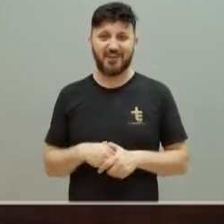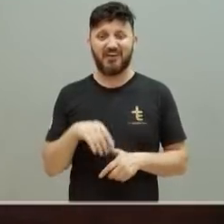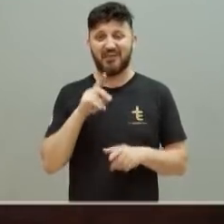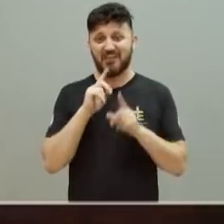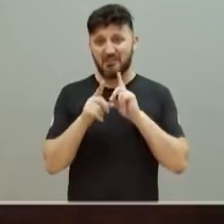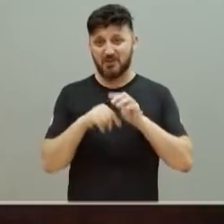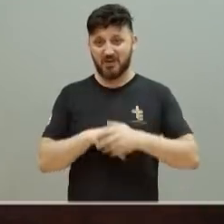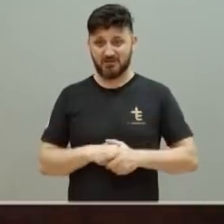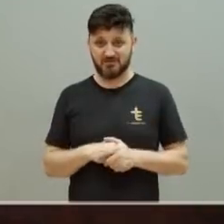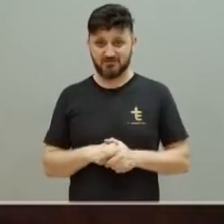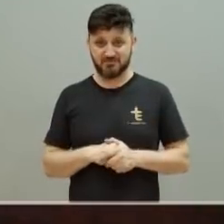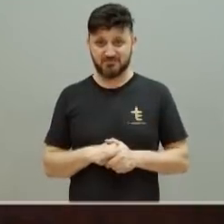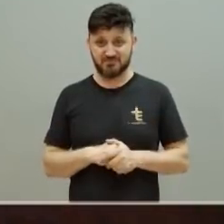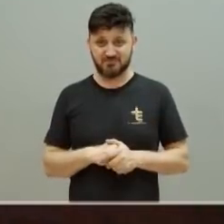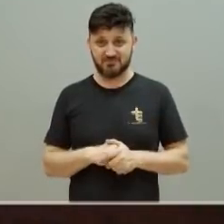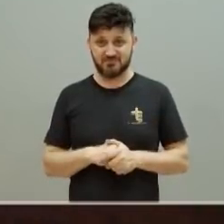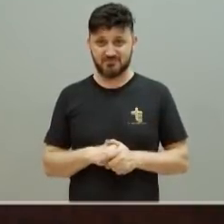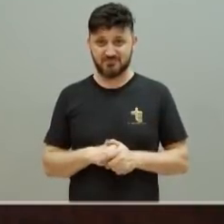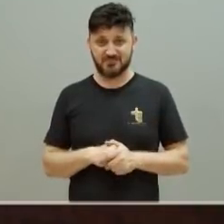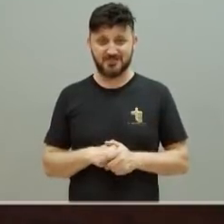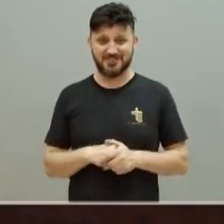Isso é coisa lá da minha cidade.